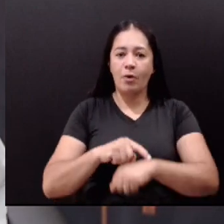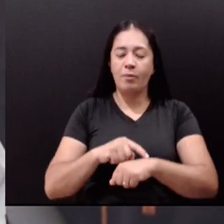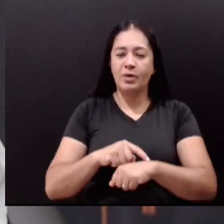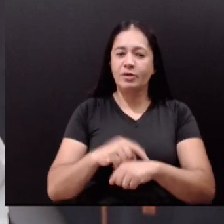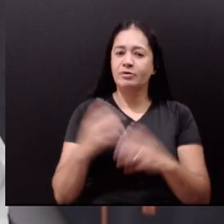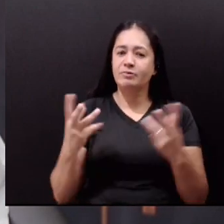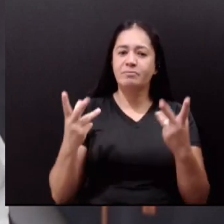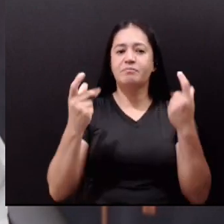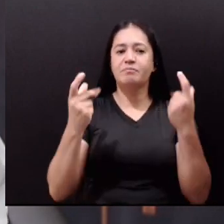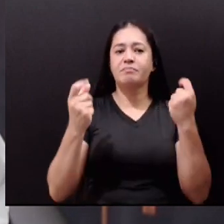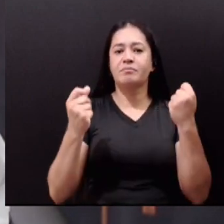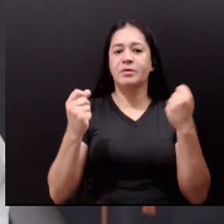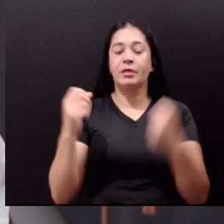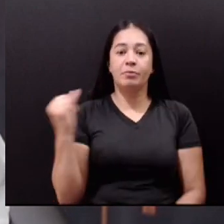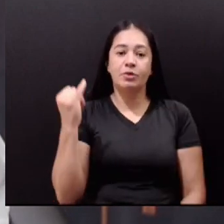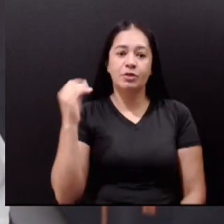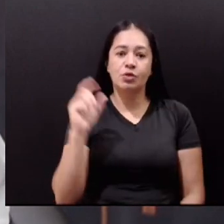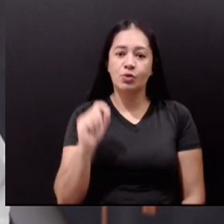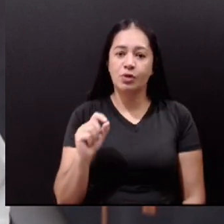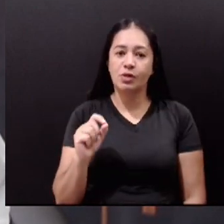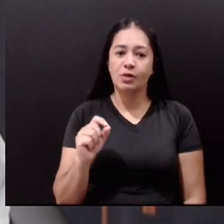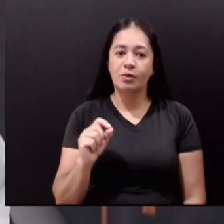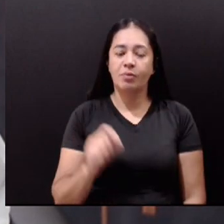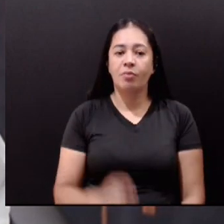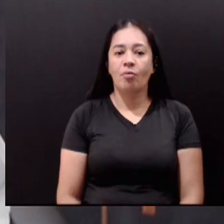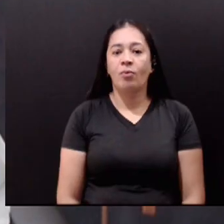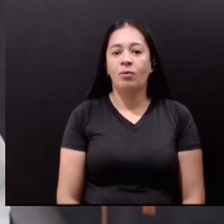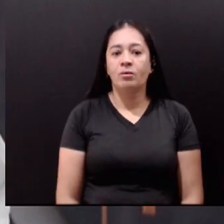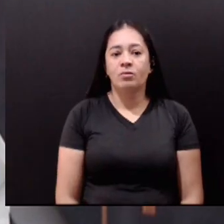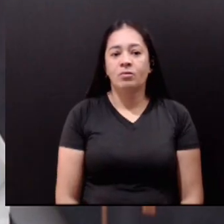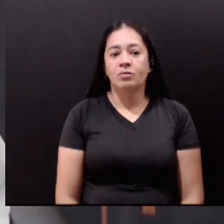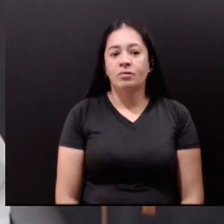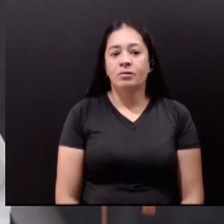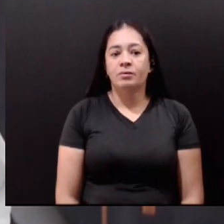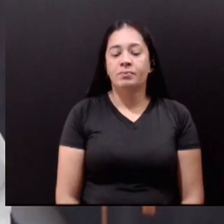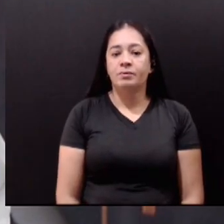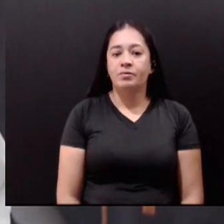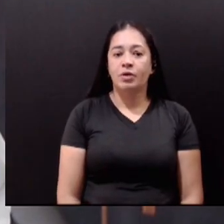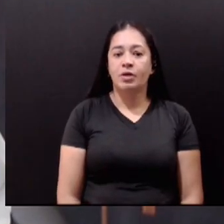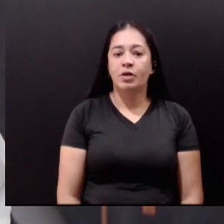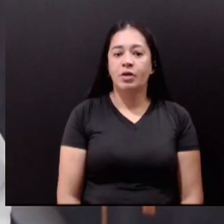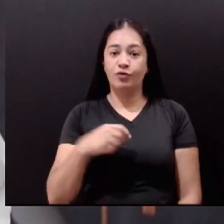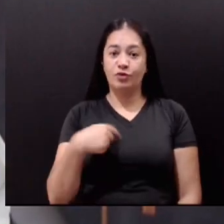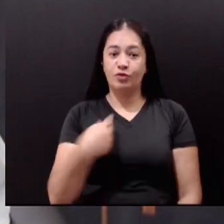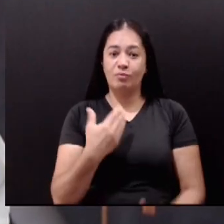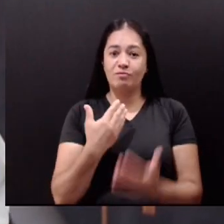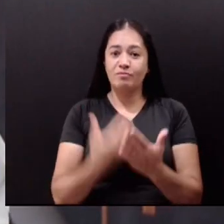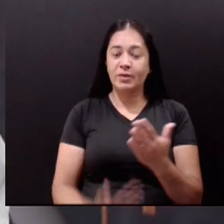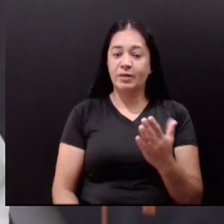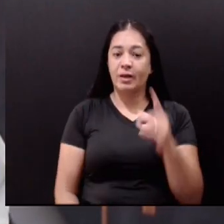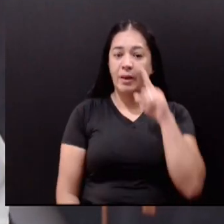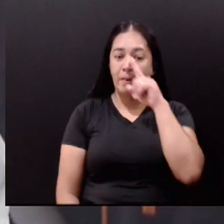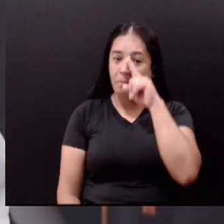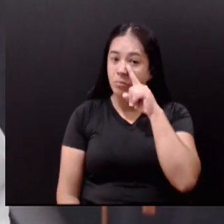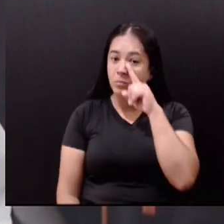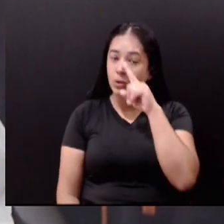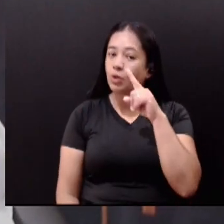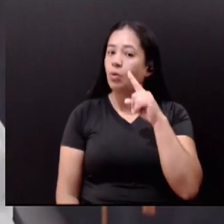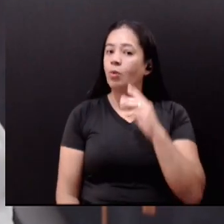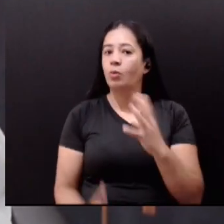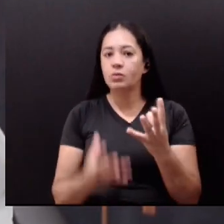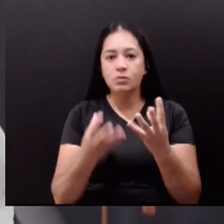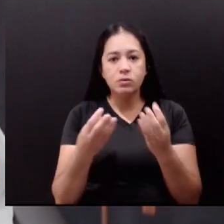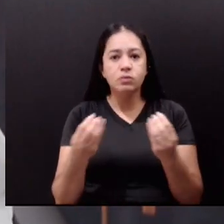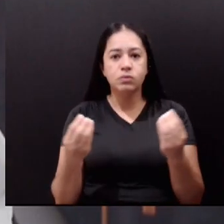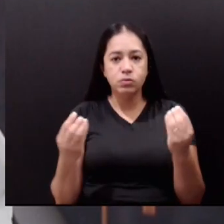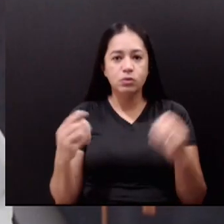importante que você colocou, Rúbia, é a questão de perder os nossos filhos, é um risco muito grande. Nós estamos aí, como o